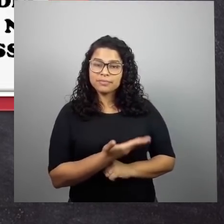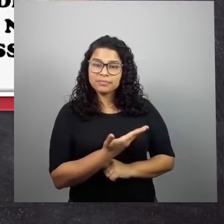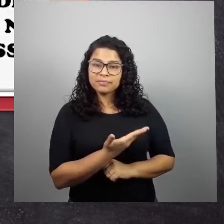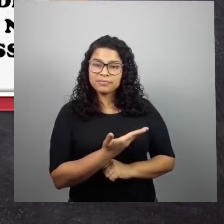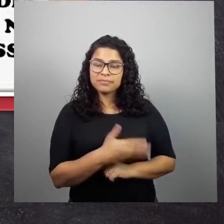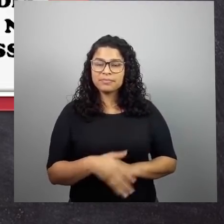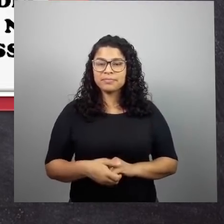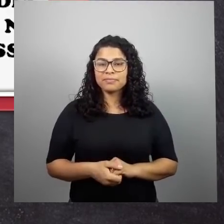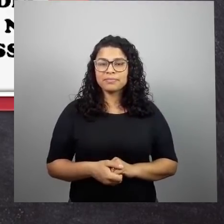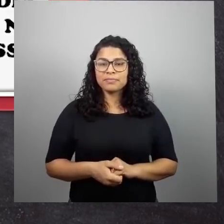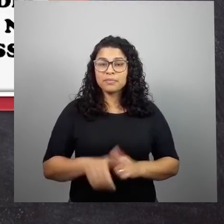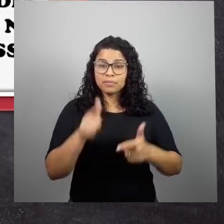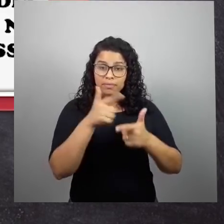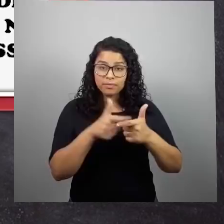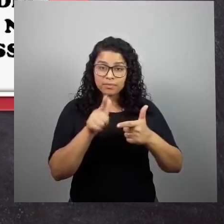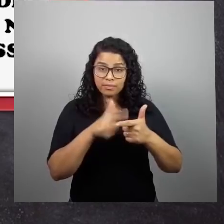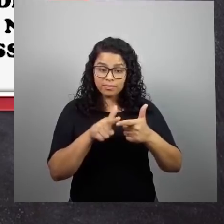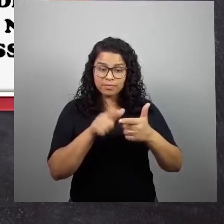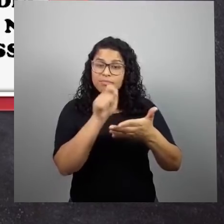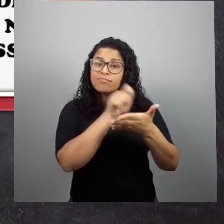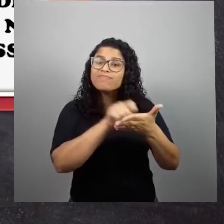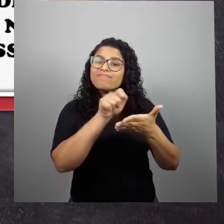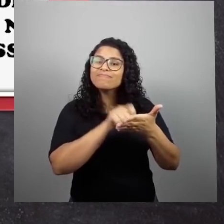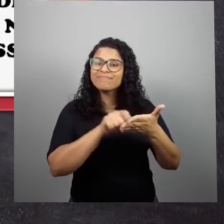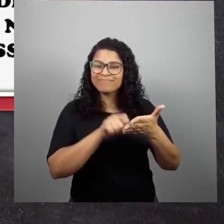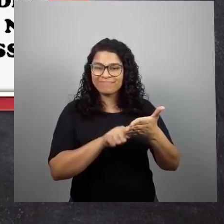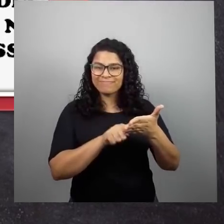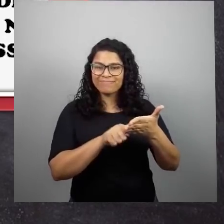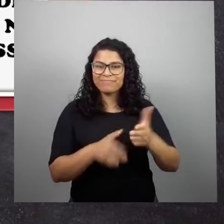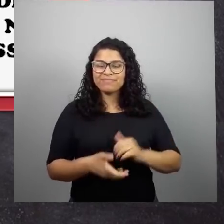Aí está. O problema escrito.